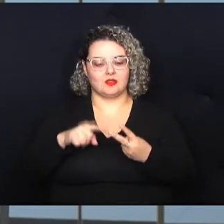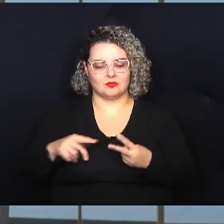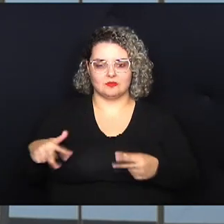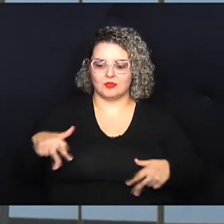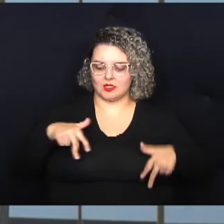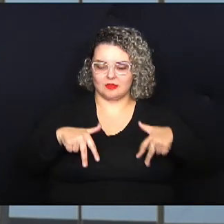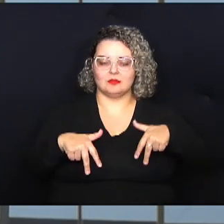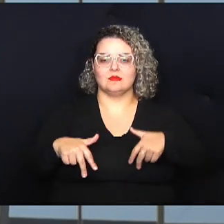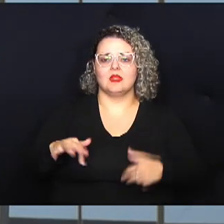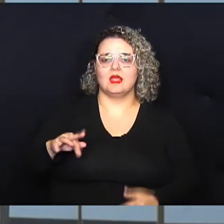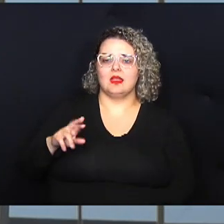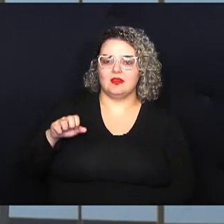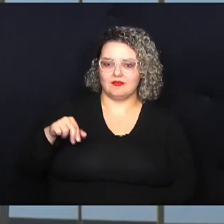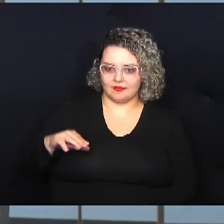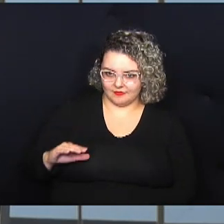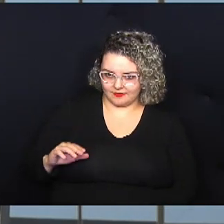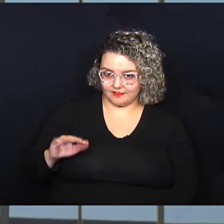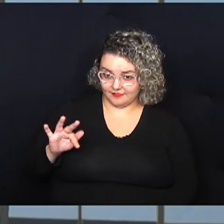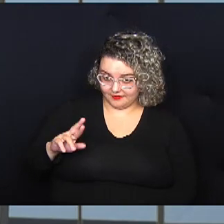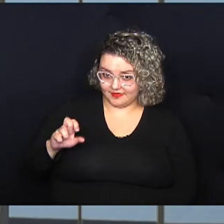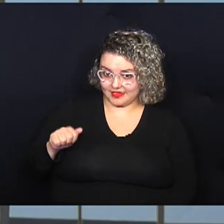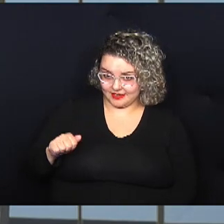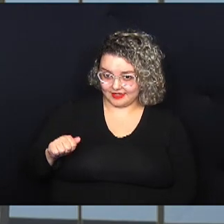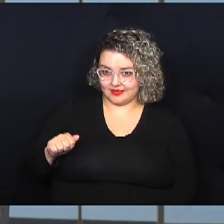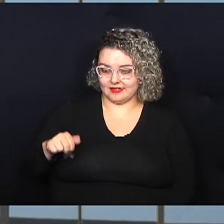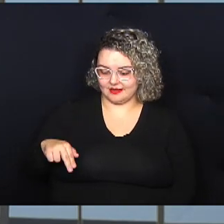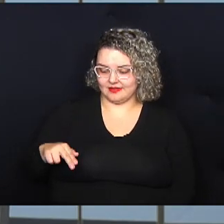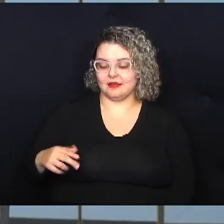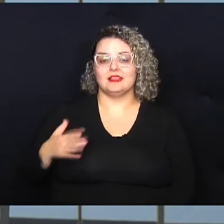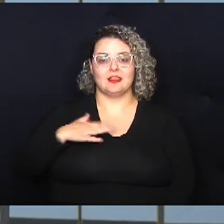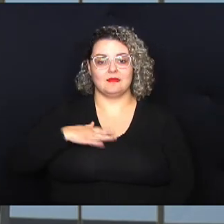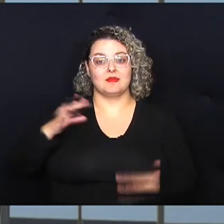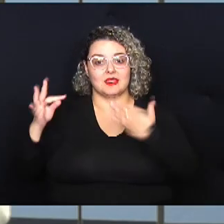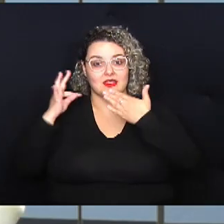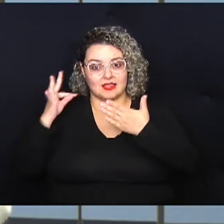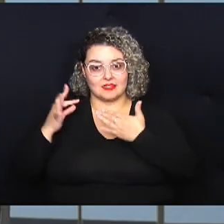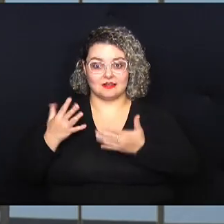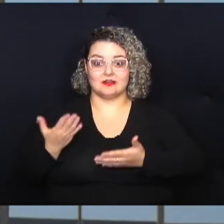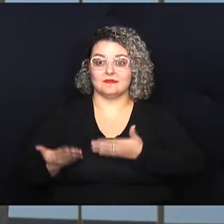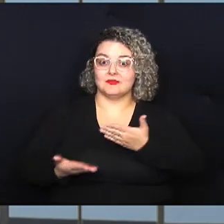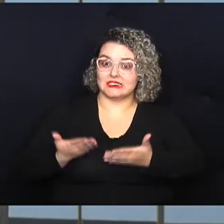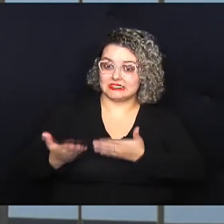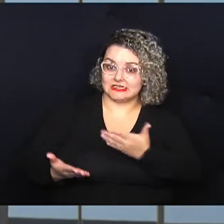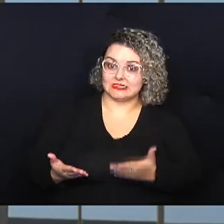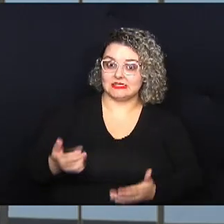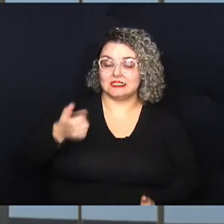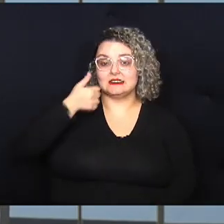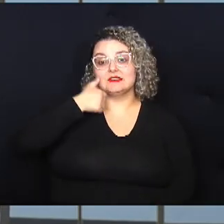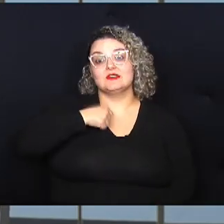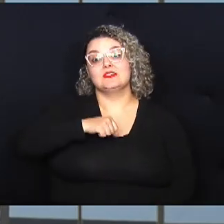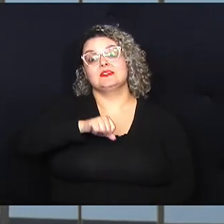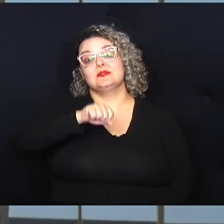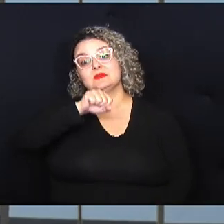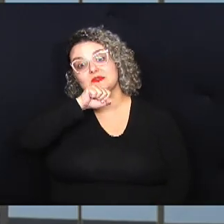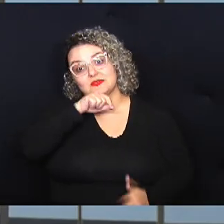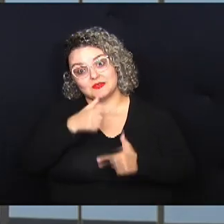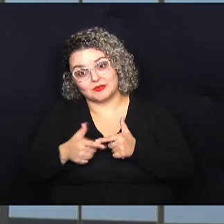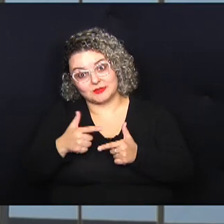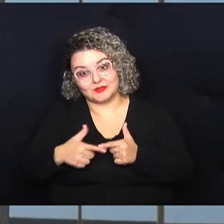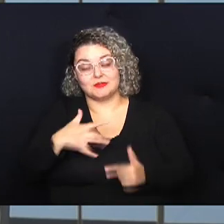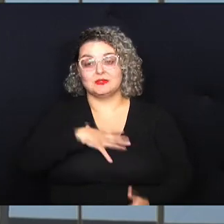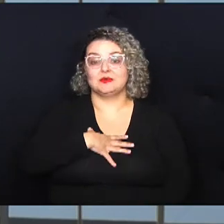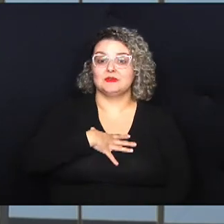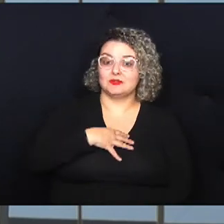ser a Fran, que é minha terapeuta, né? Sim. Ela vem tratar essas mães que têm problemas com os filhos,